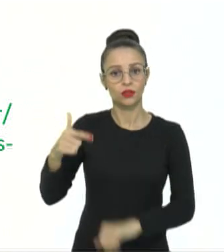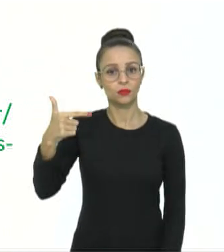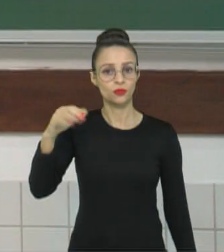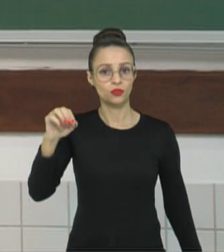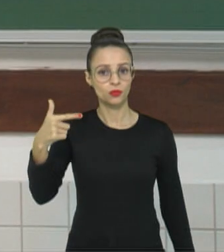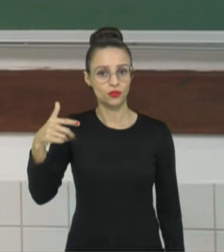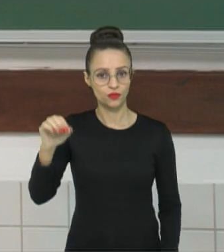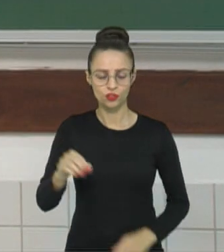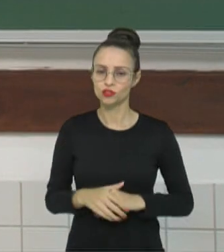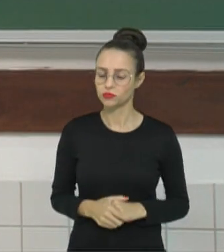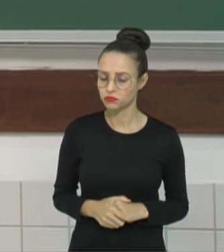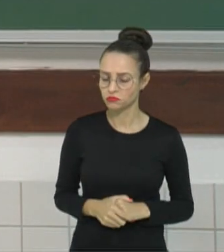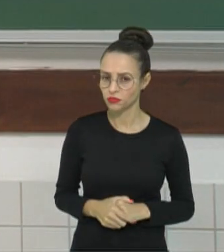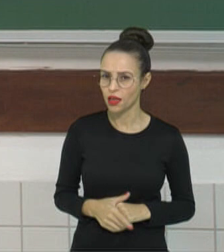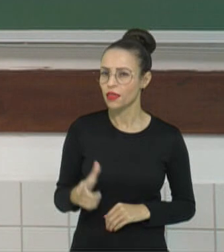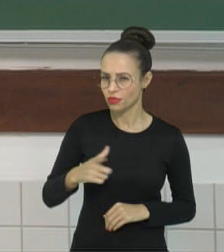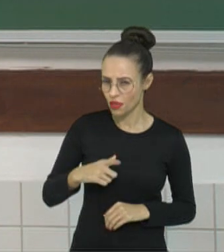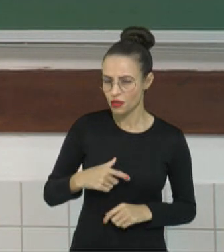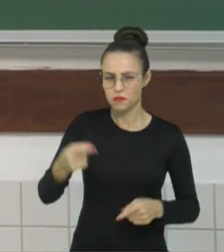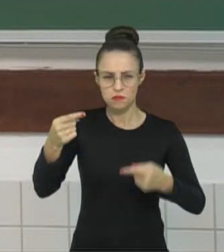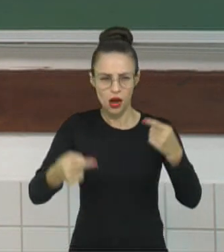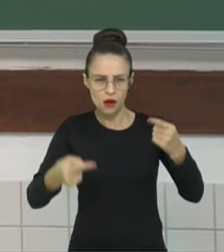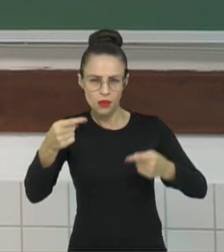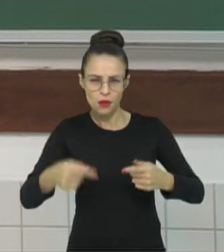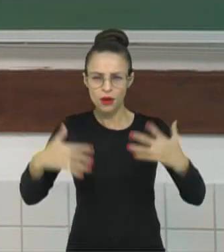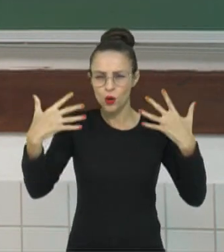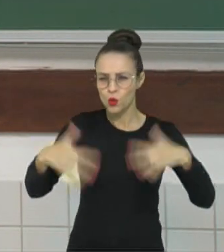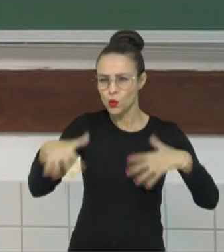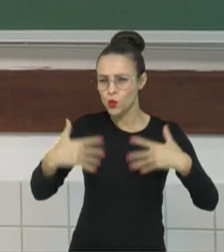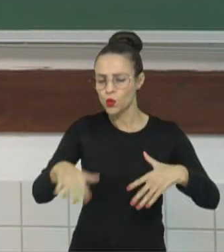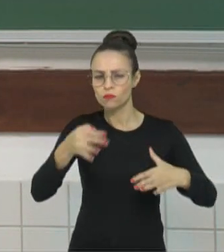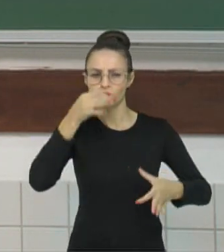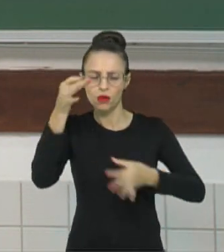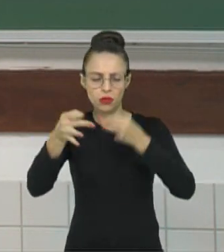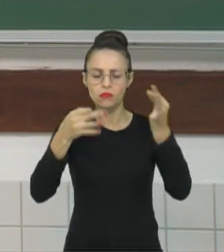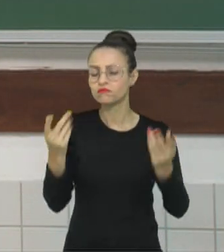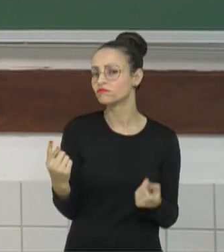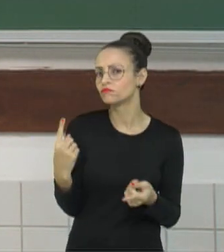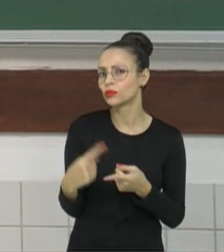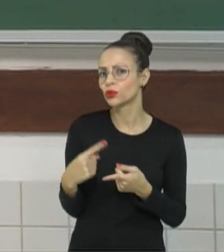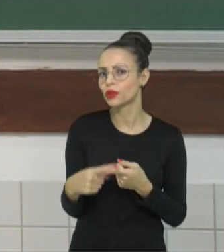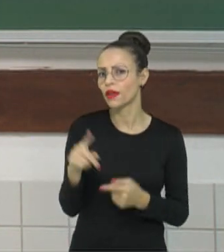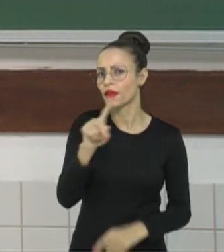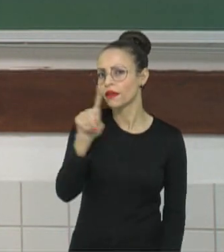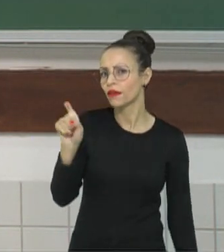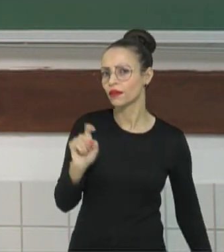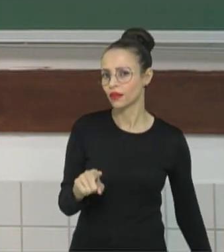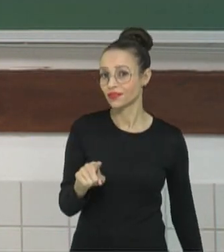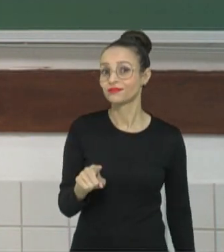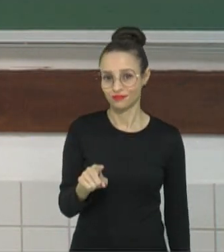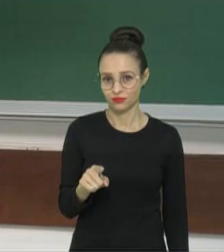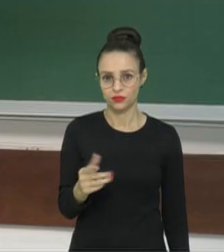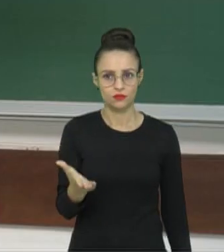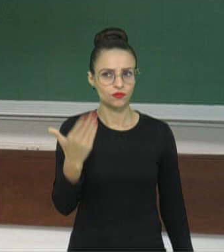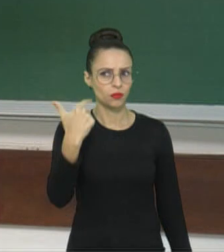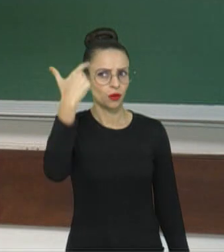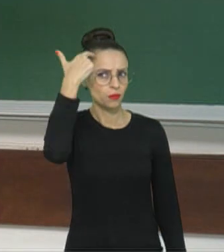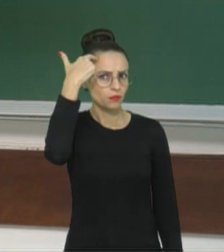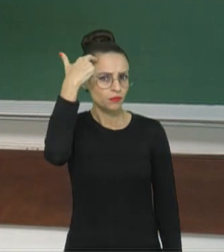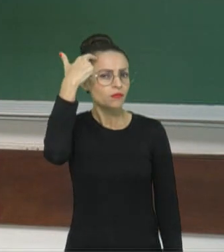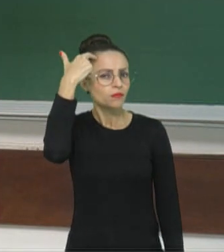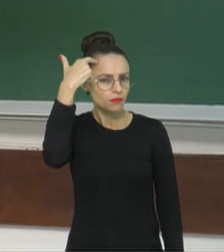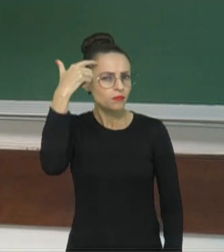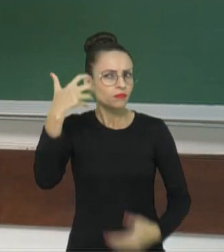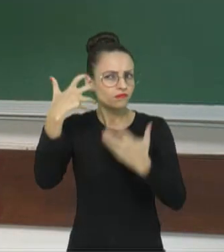19/9/2020. Causa polêmica? Vamos pensar um pouquinho se causa polêmica isso? E por que que causa polêmica? Então vamos formando a